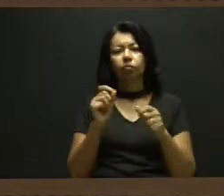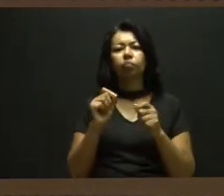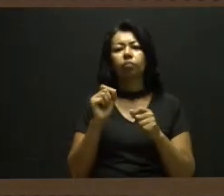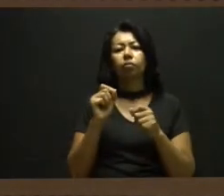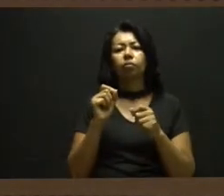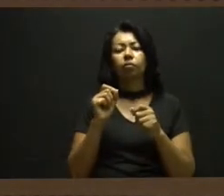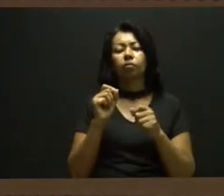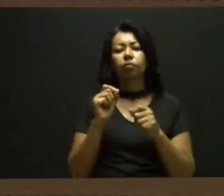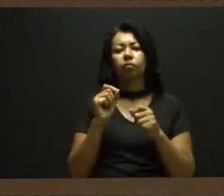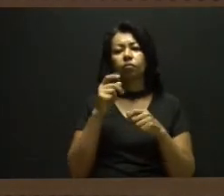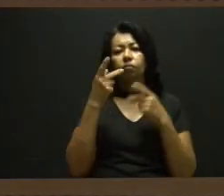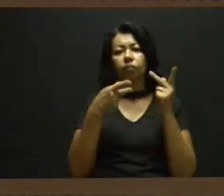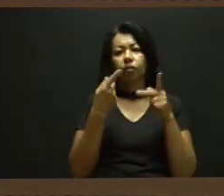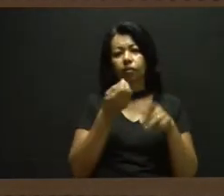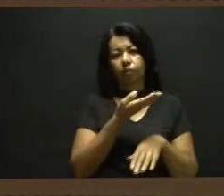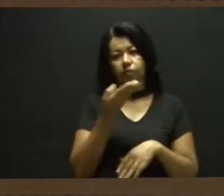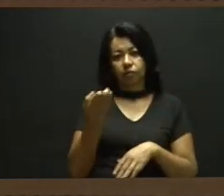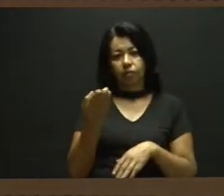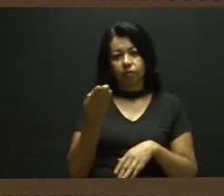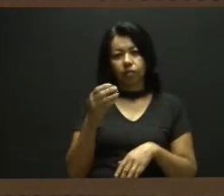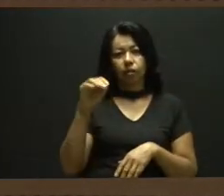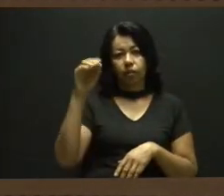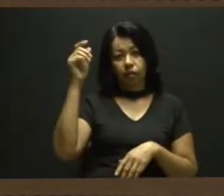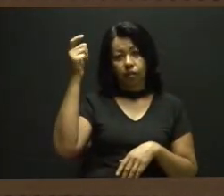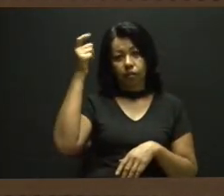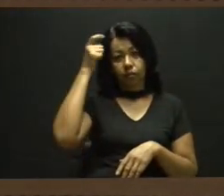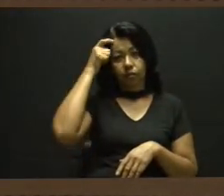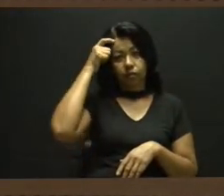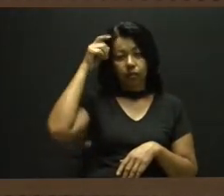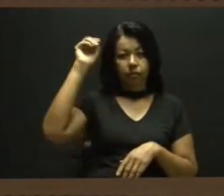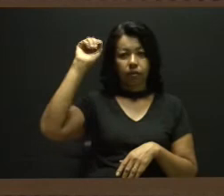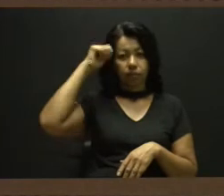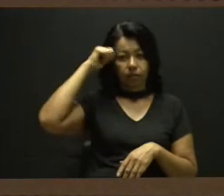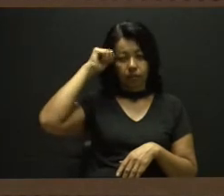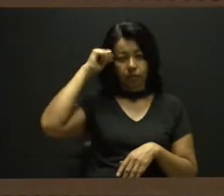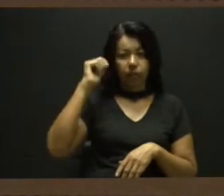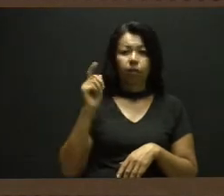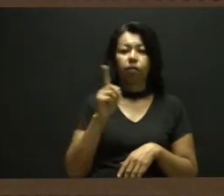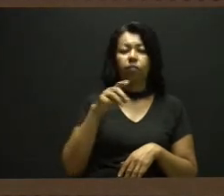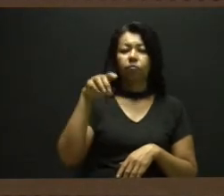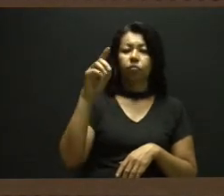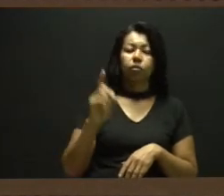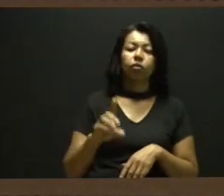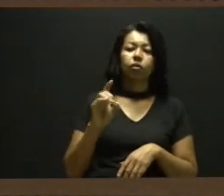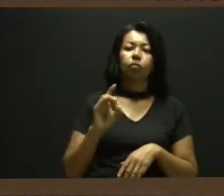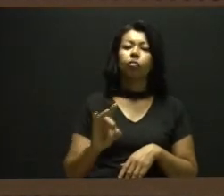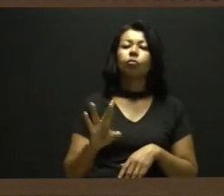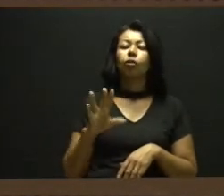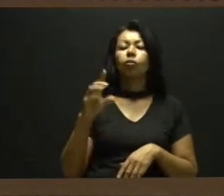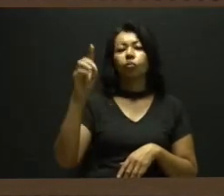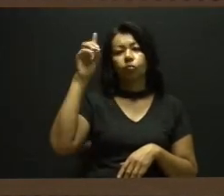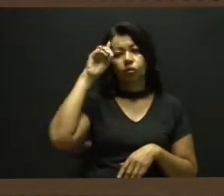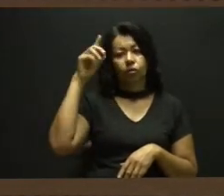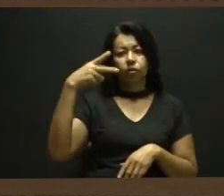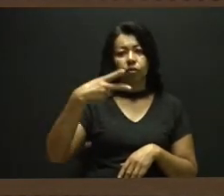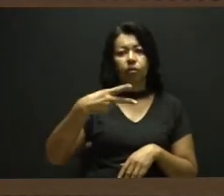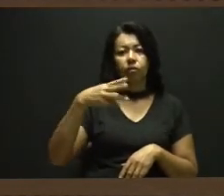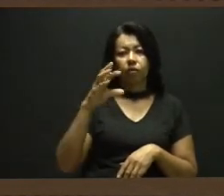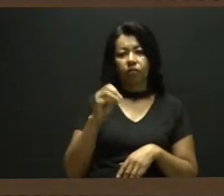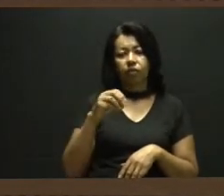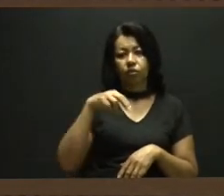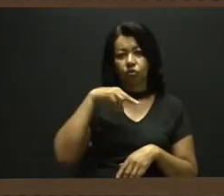vocês é que a consciência negra que não seja somente no dia 20 de novembro